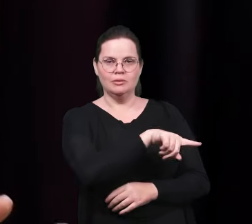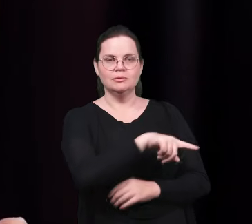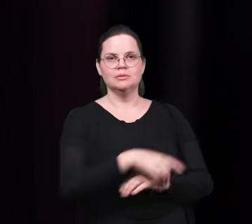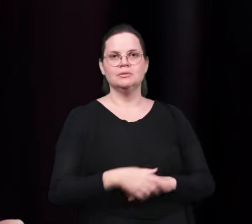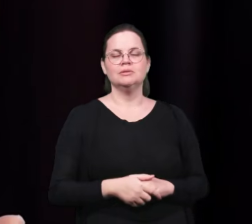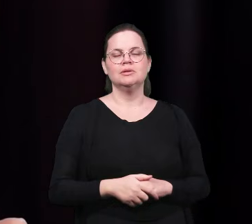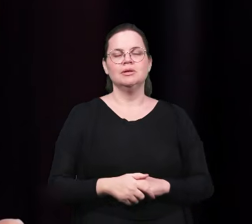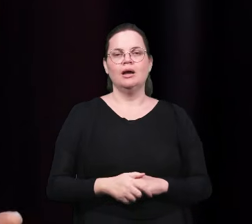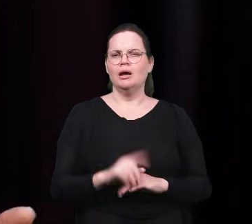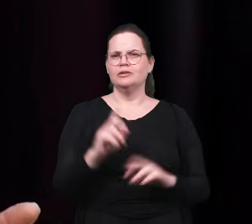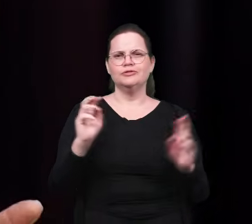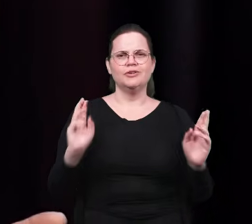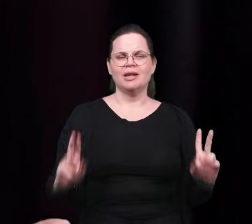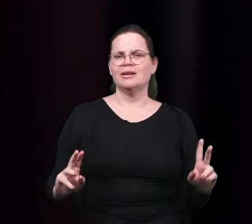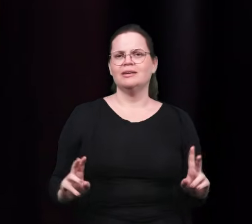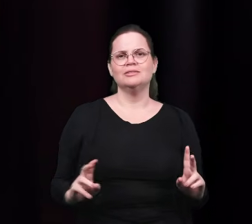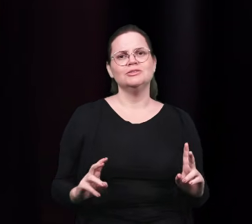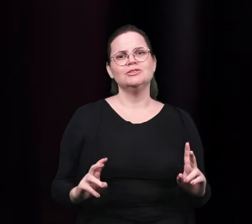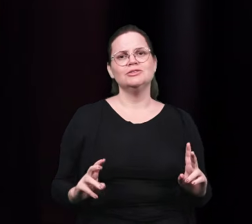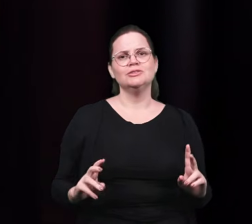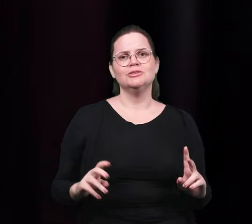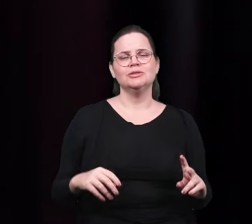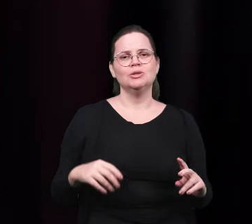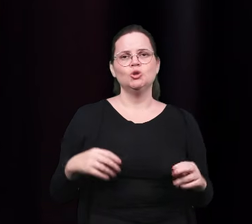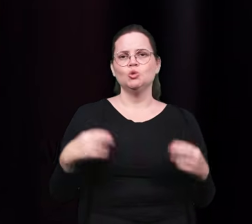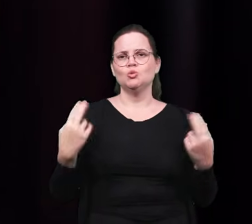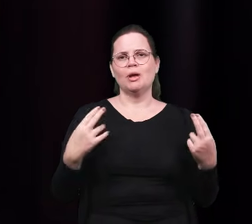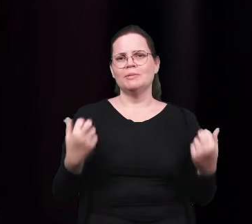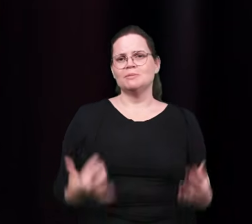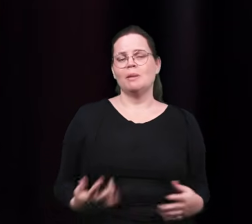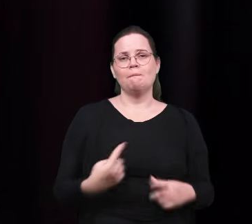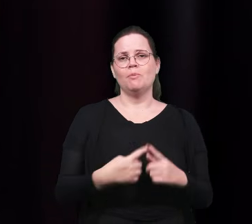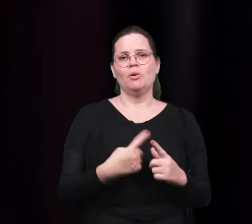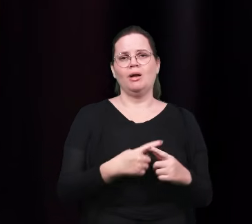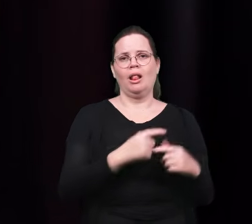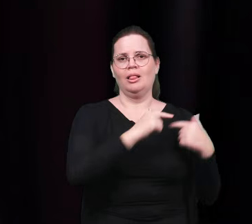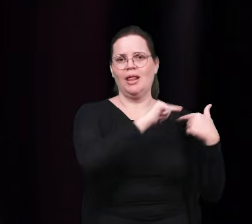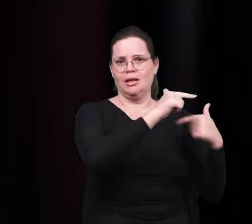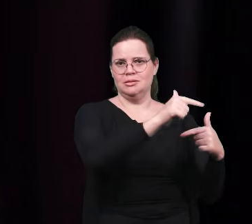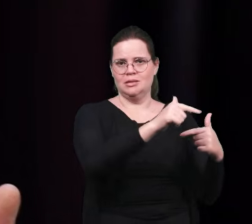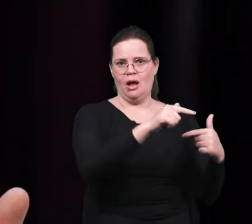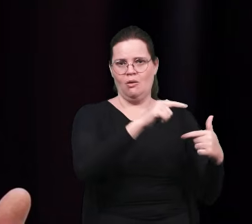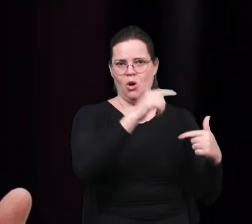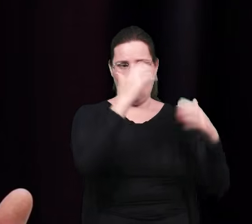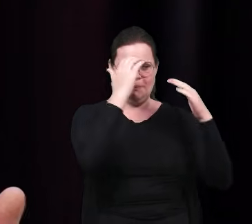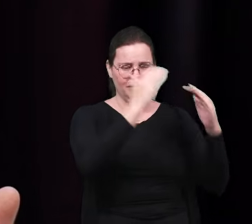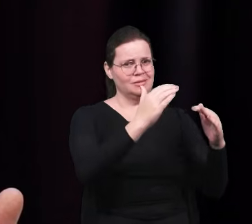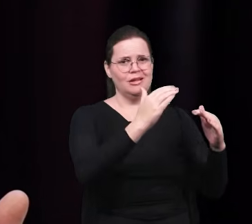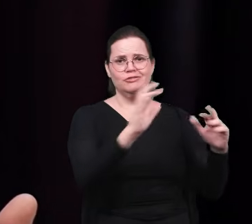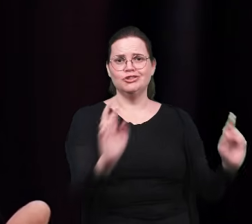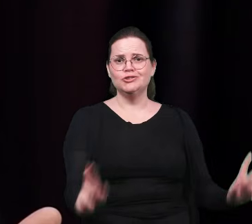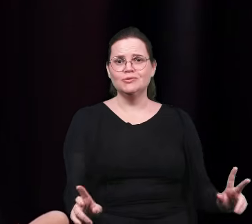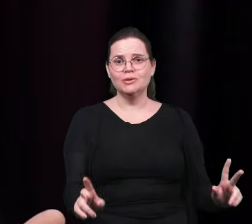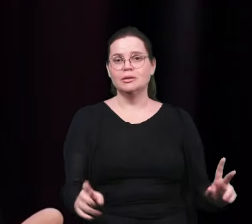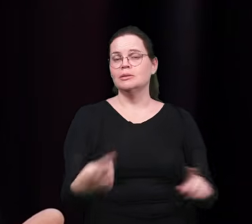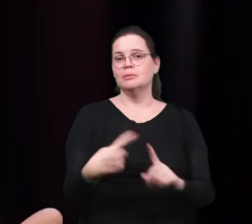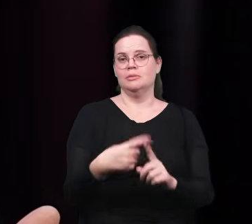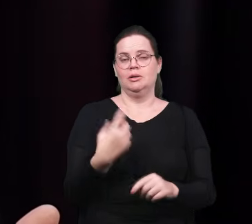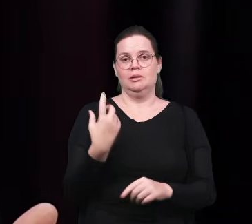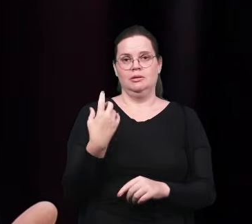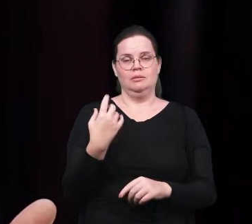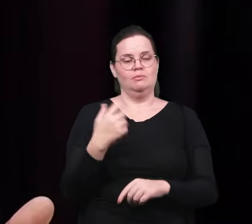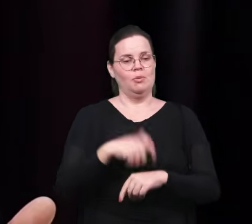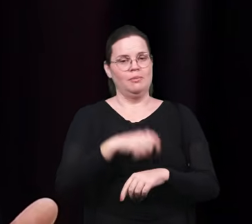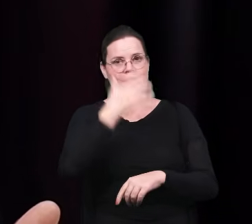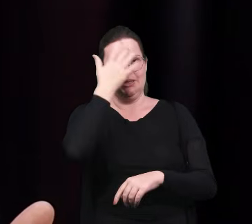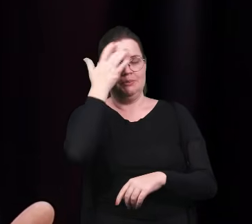ele fugiu toda a tradição que acontecia na época. Quando alguém chamava um